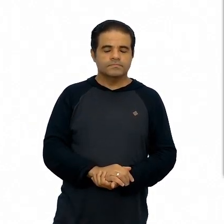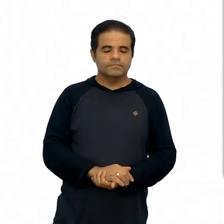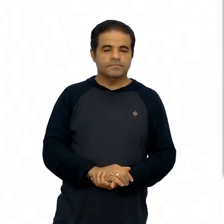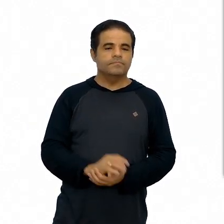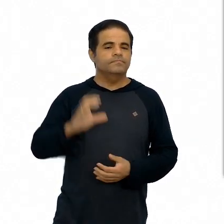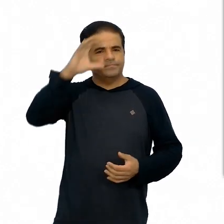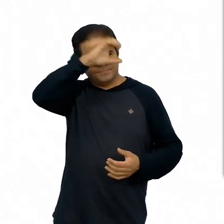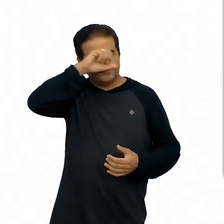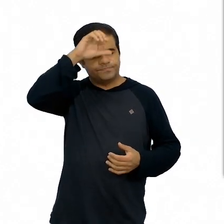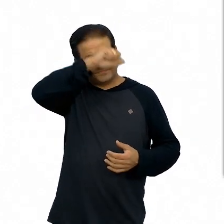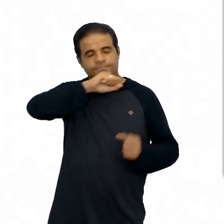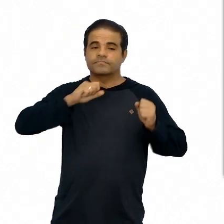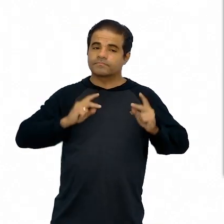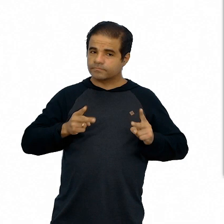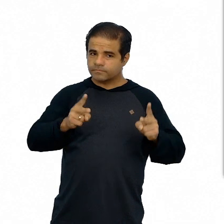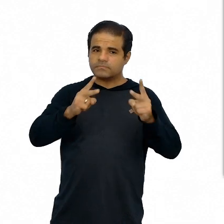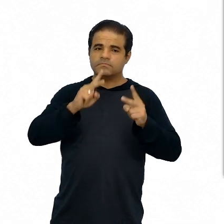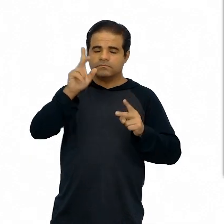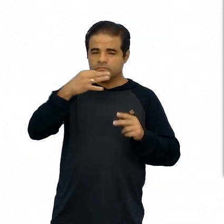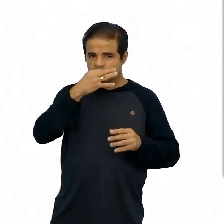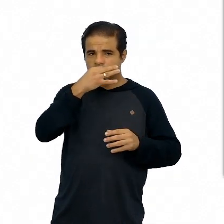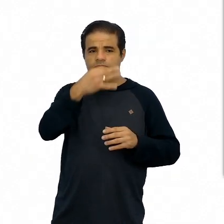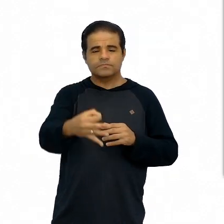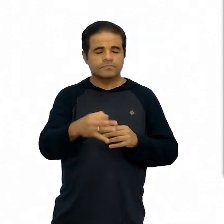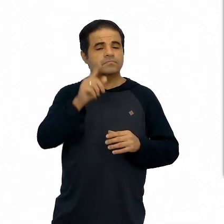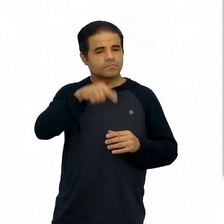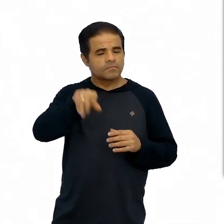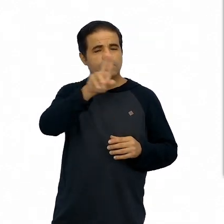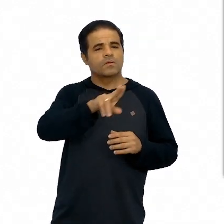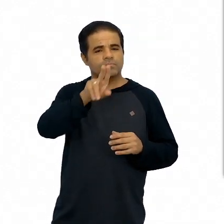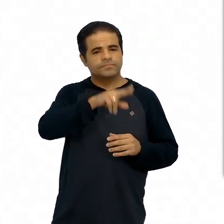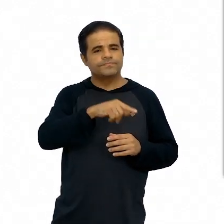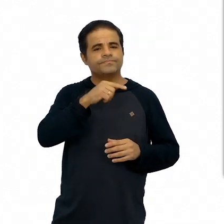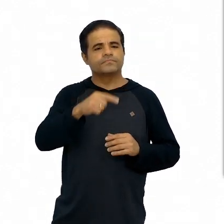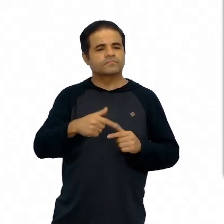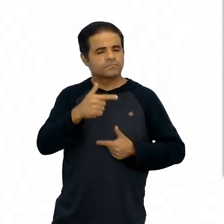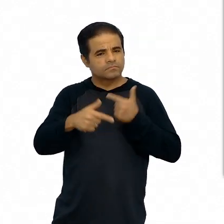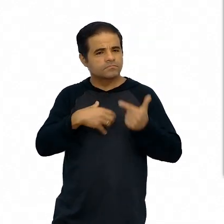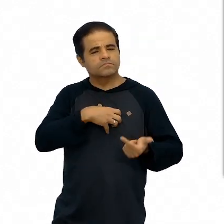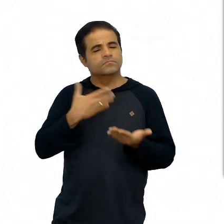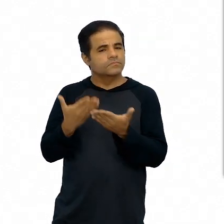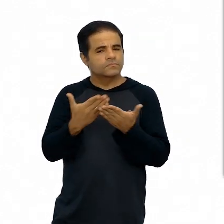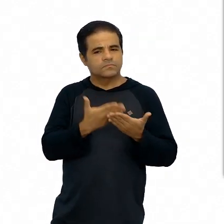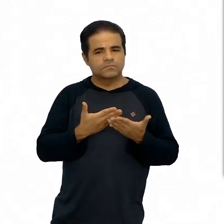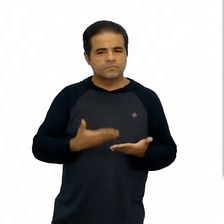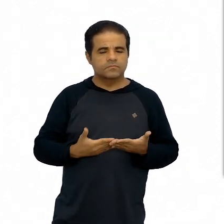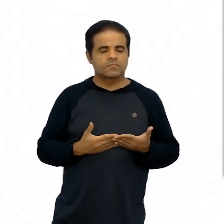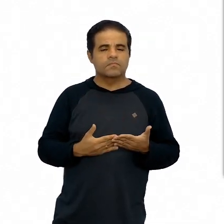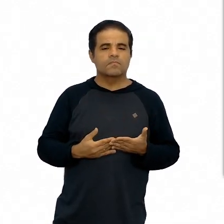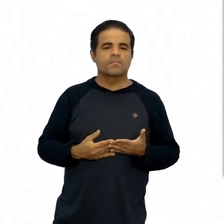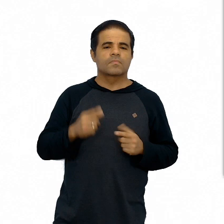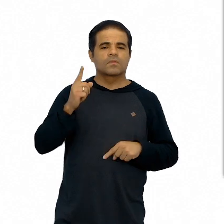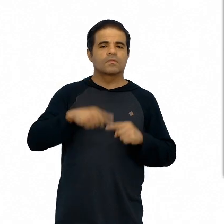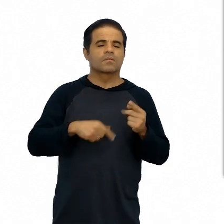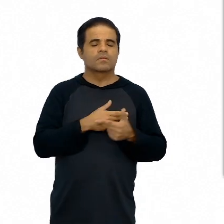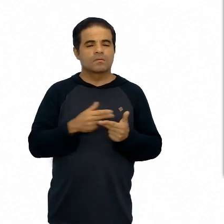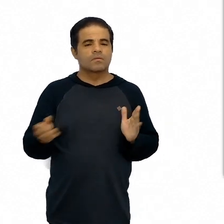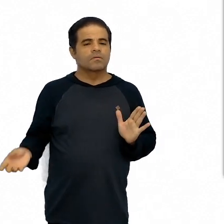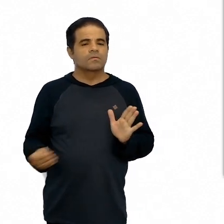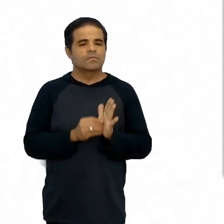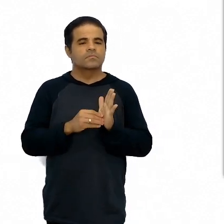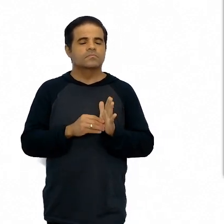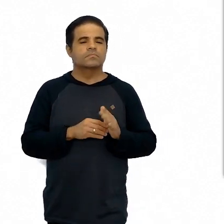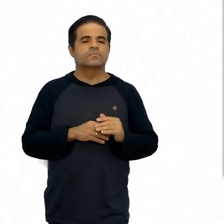o Aprender Sempre, a sequência, ela sugere, né, a utilização de plataformas de estudo, como o Currículo Mais, o Khan